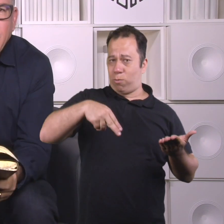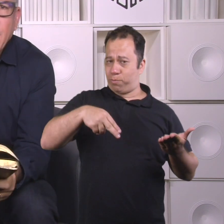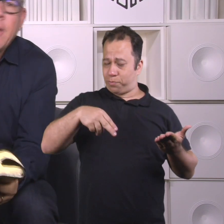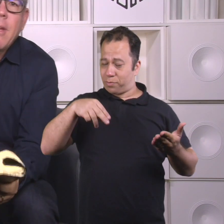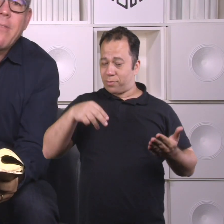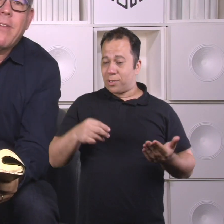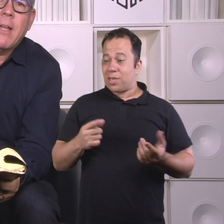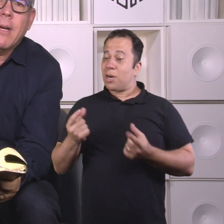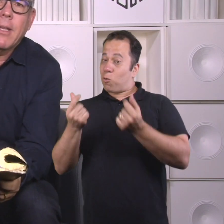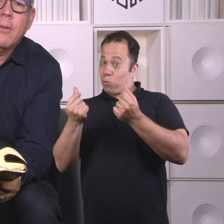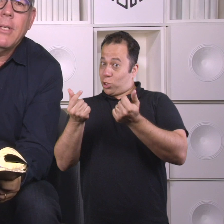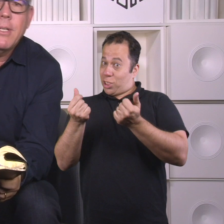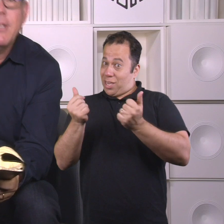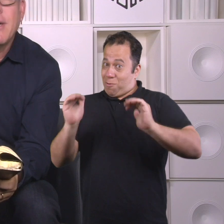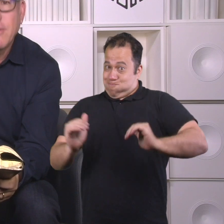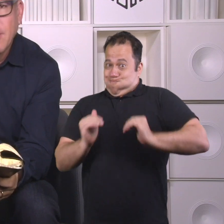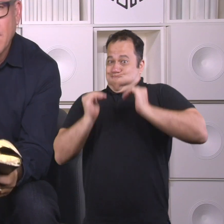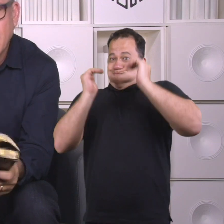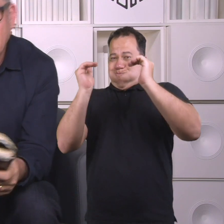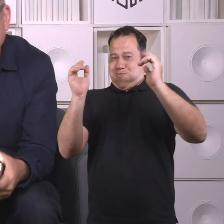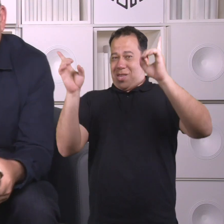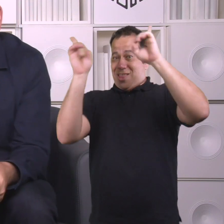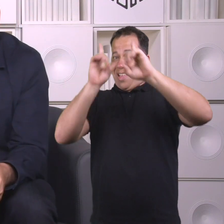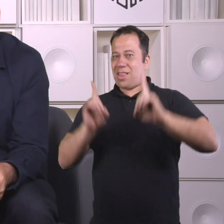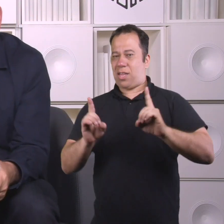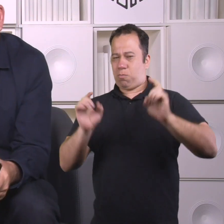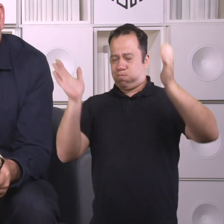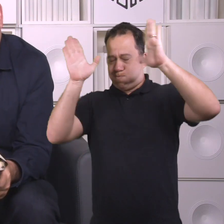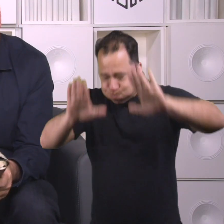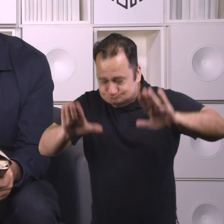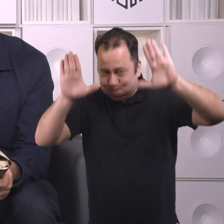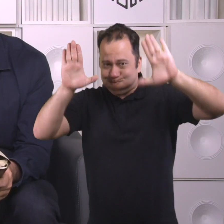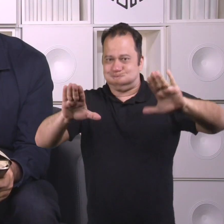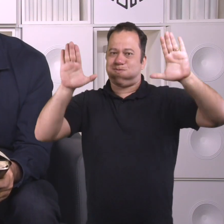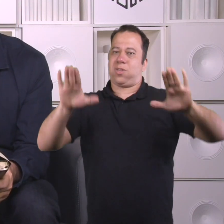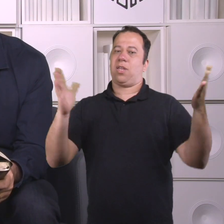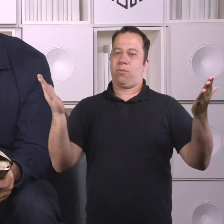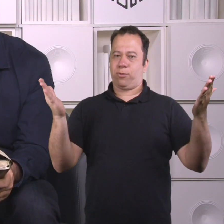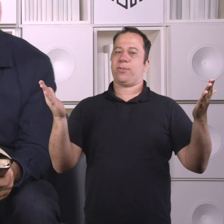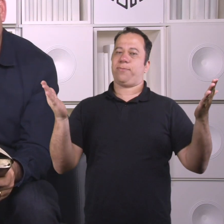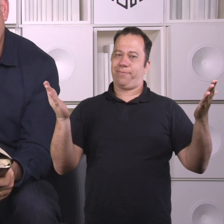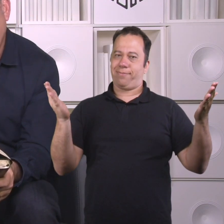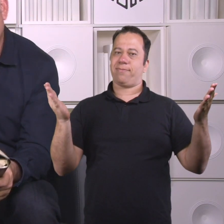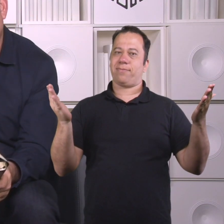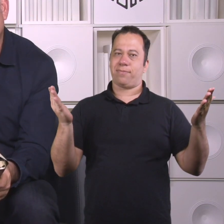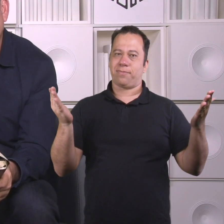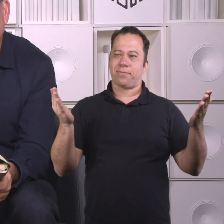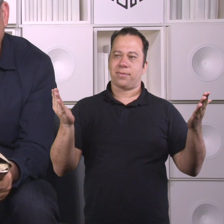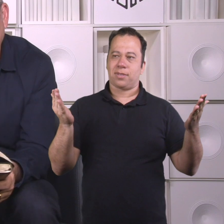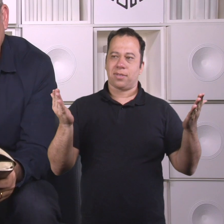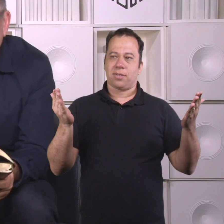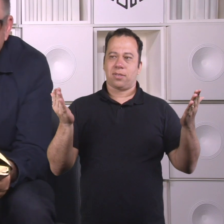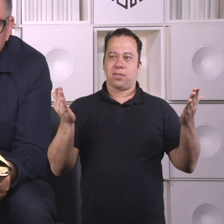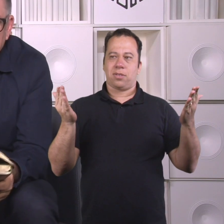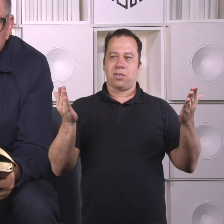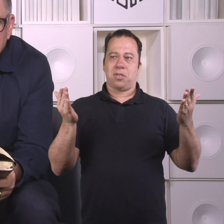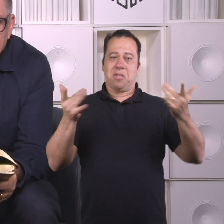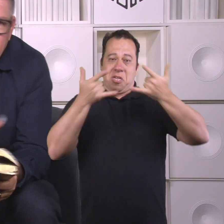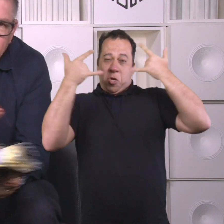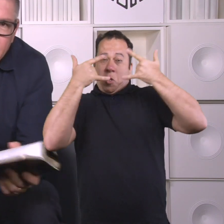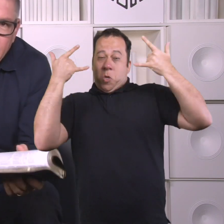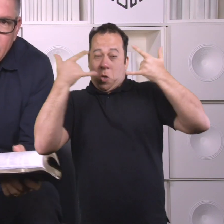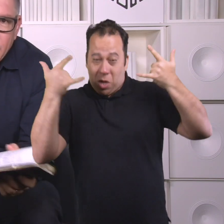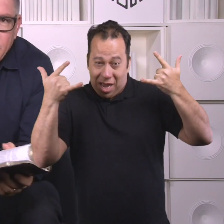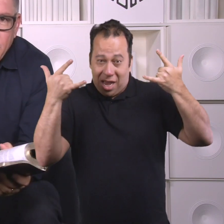é dinheiro elevado à categoria de Deus. Dinheiro elevado à categoria de Deus é Mamon. Dinheiro, que é dinheiro,